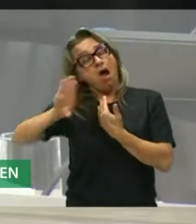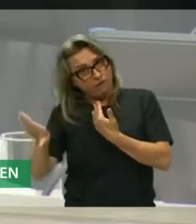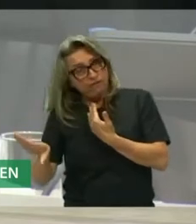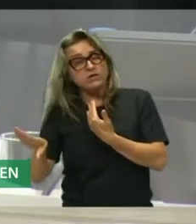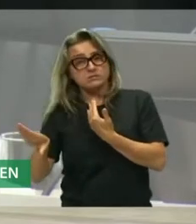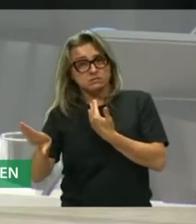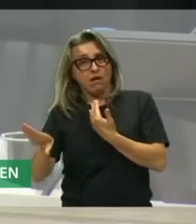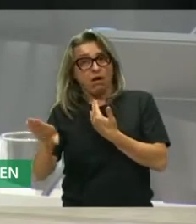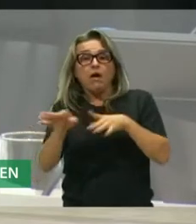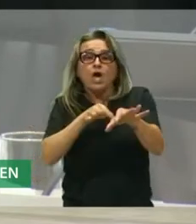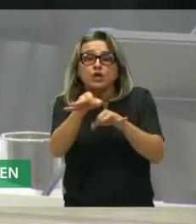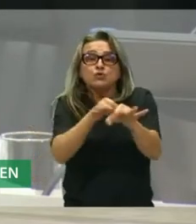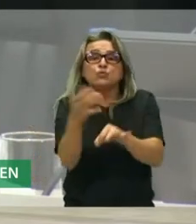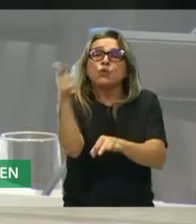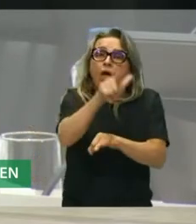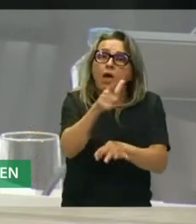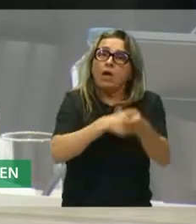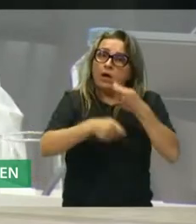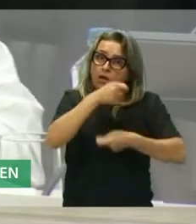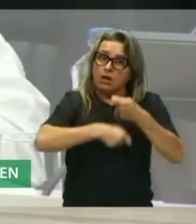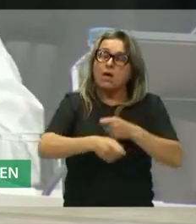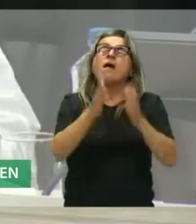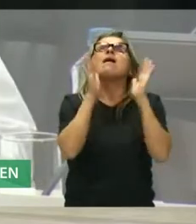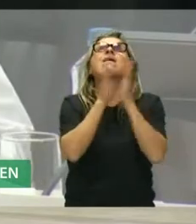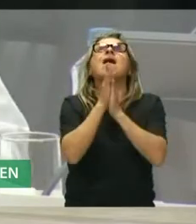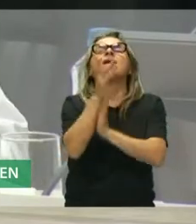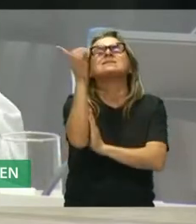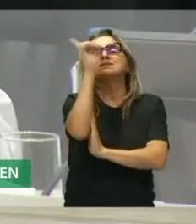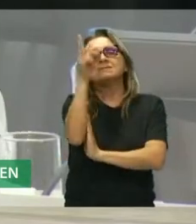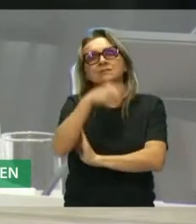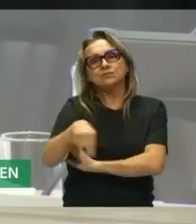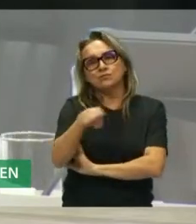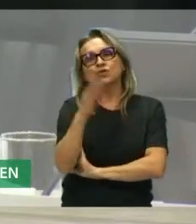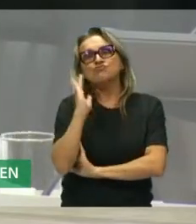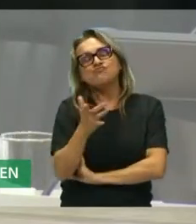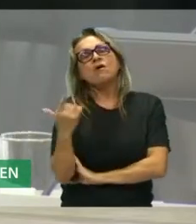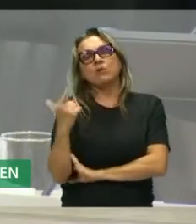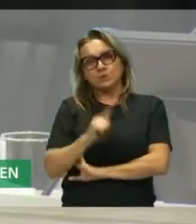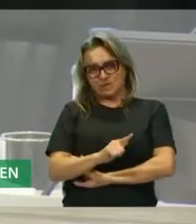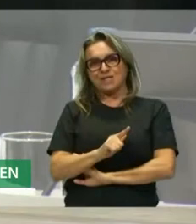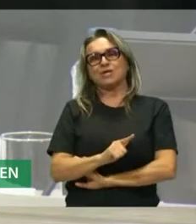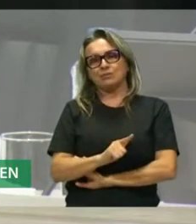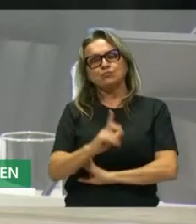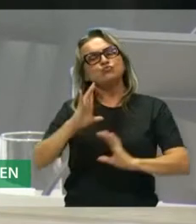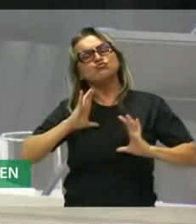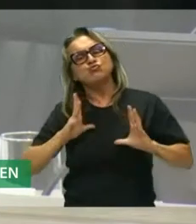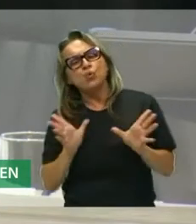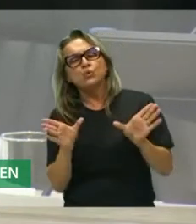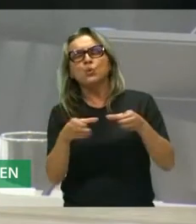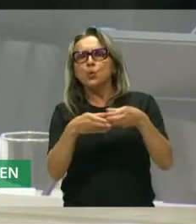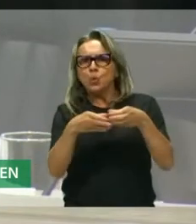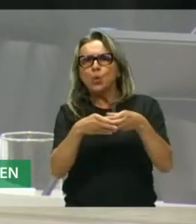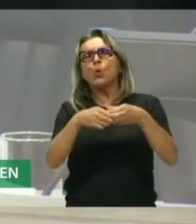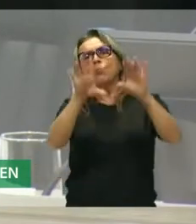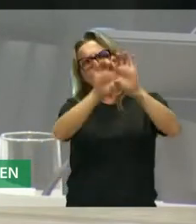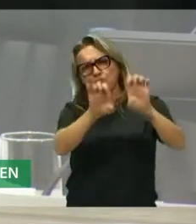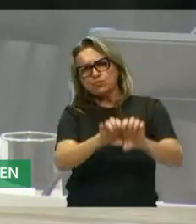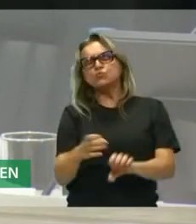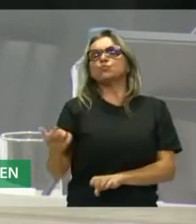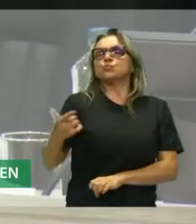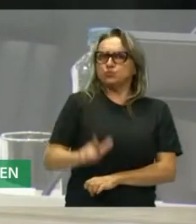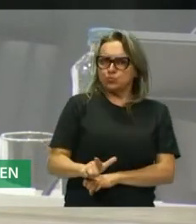que, graças a Deus, nós já conseguimos, e todo o corpo diretivo foi mesmo reestruturado. Os diretores são